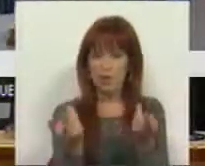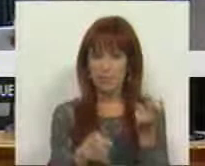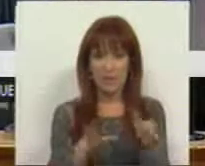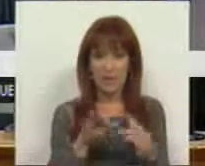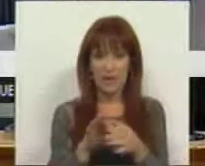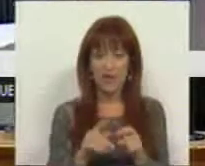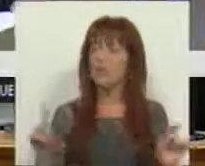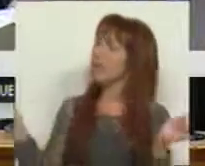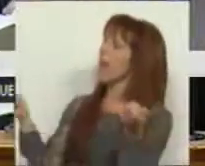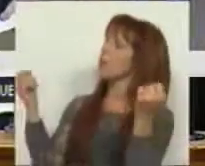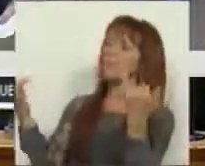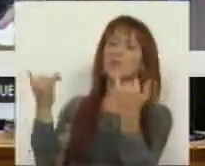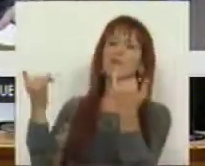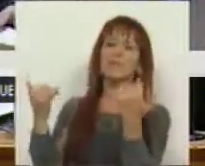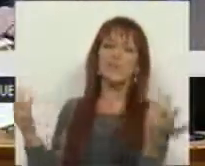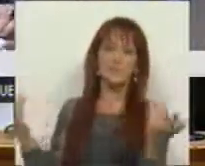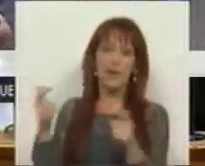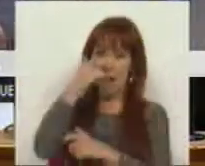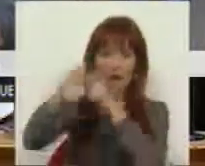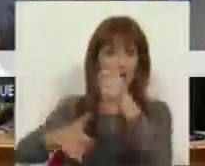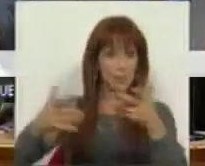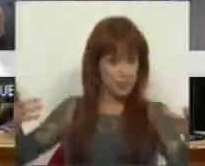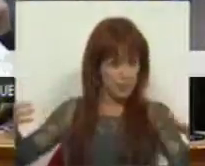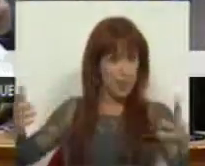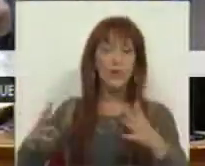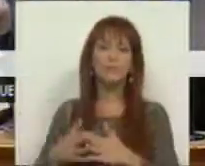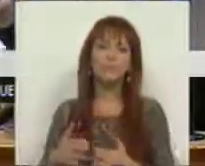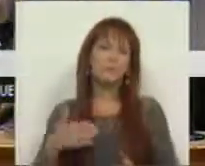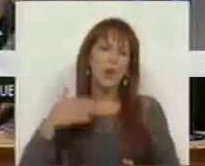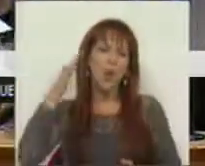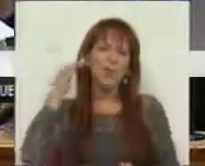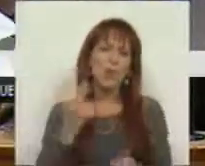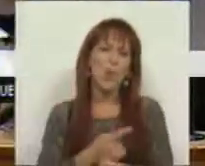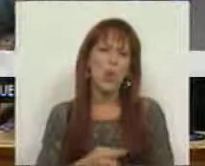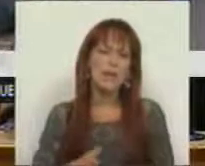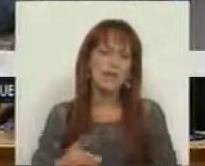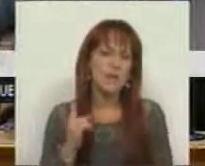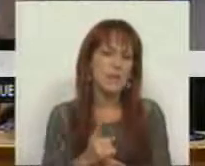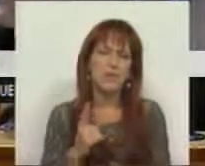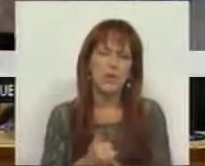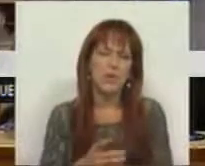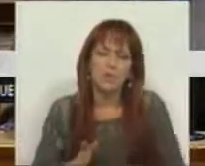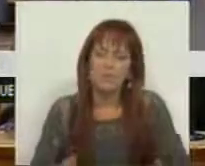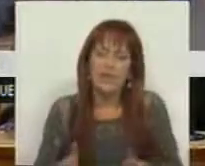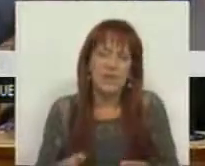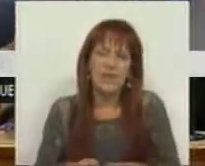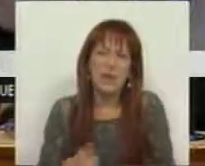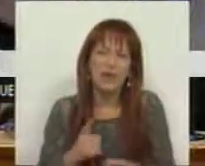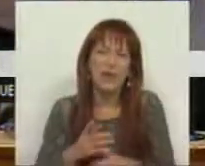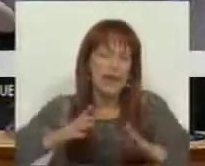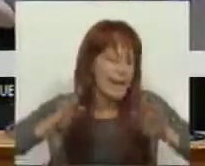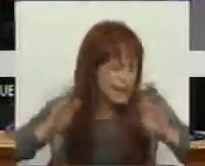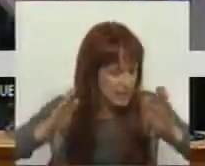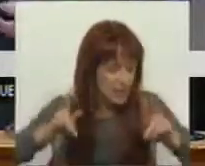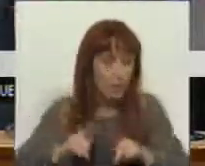questões. As campanhas de informação à população, eu acho que é uma coisa que deve se manter, que necessariamente, até porque é